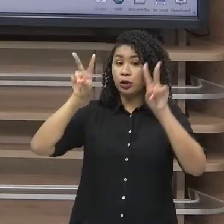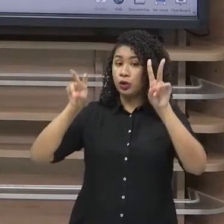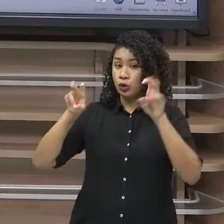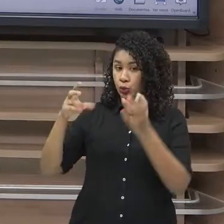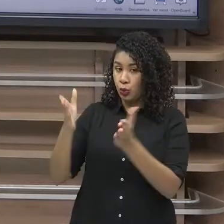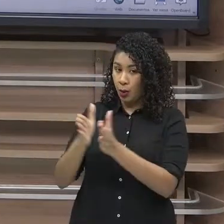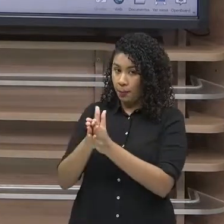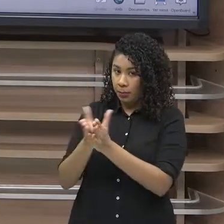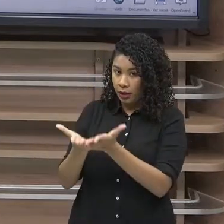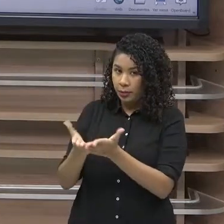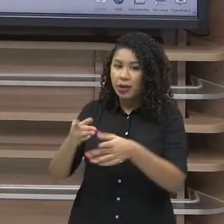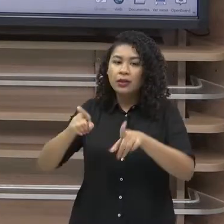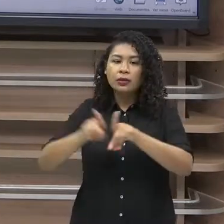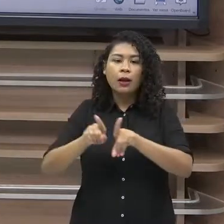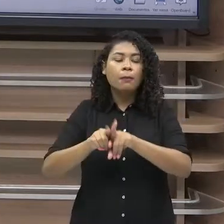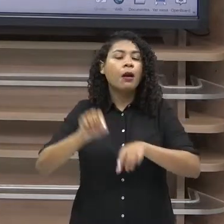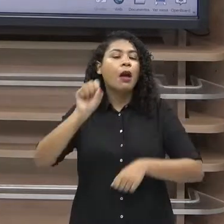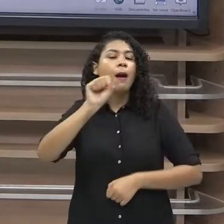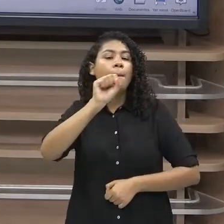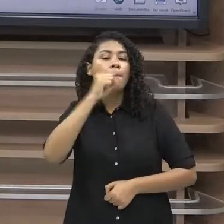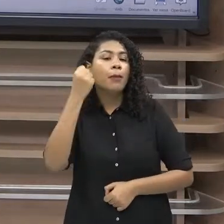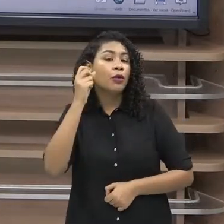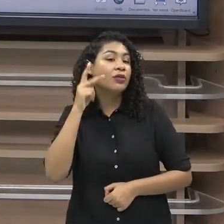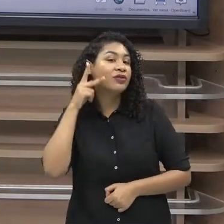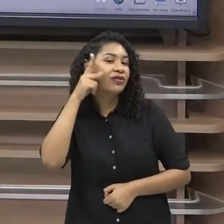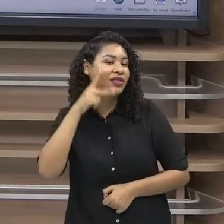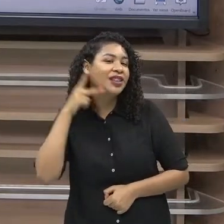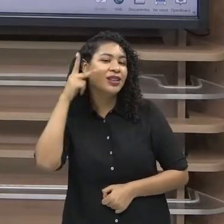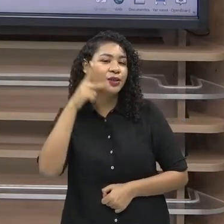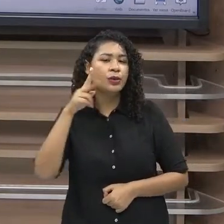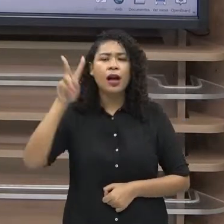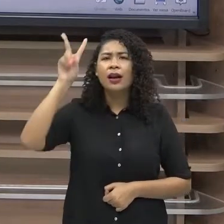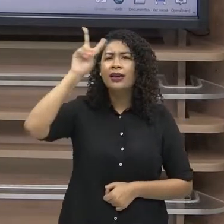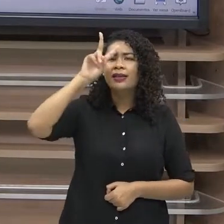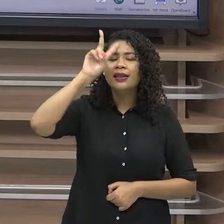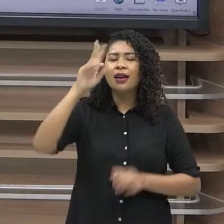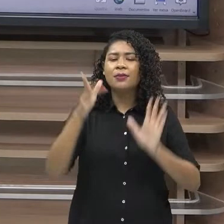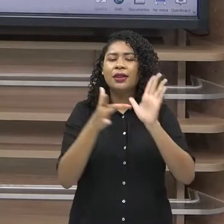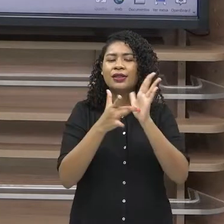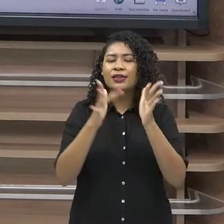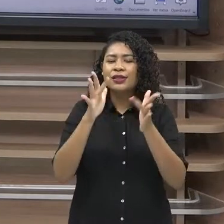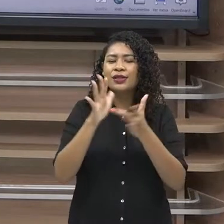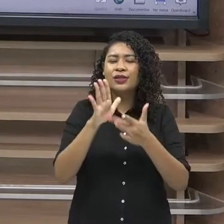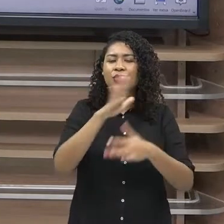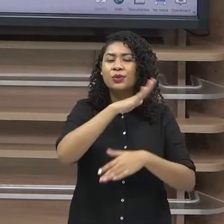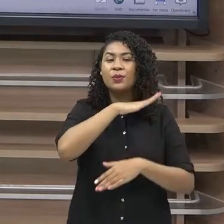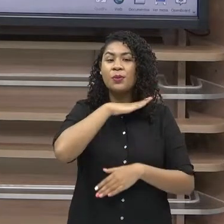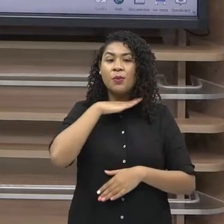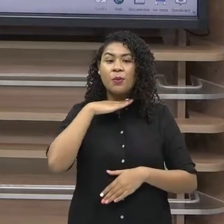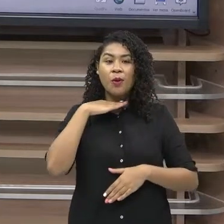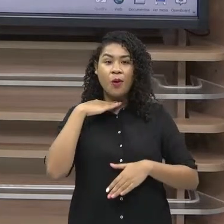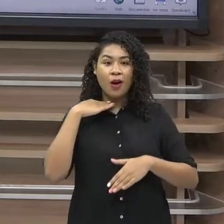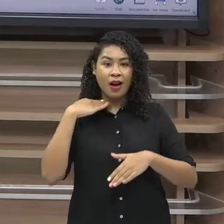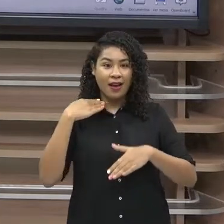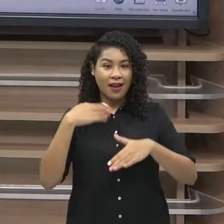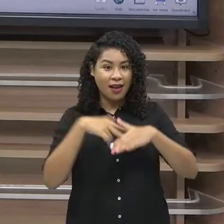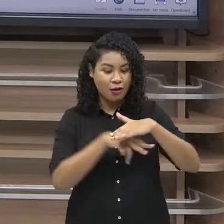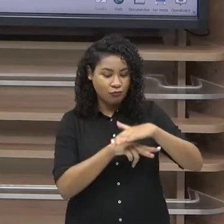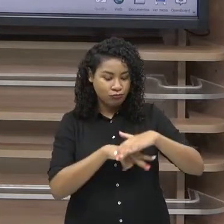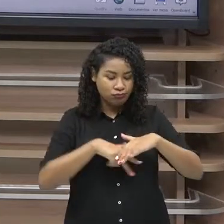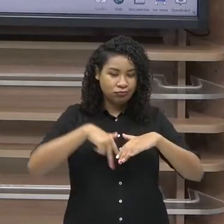faz memorial da Páscoa de Jesus, da morte e ressurreição de Jesus. Que é um tipo de